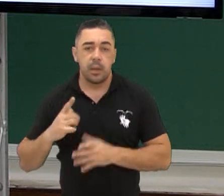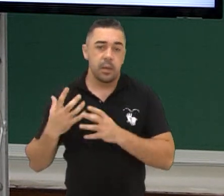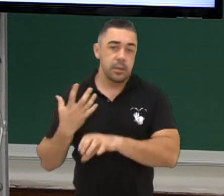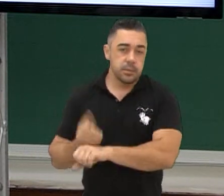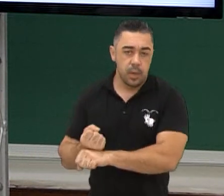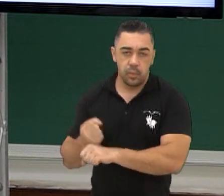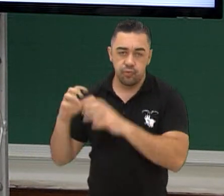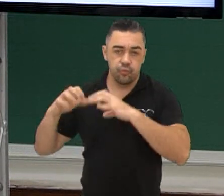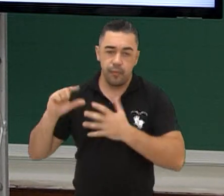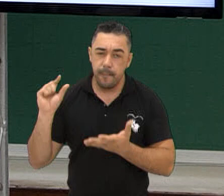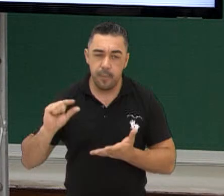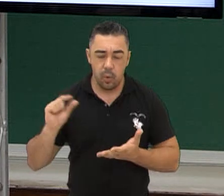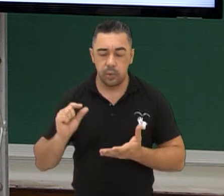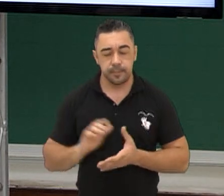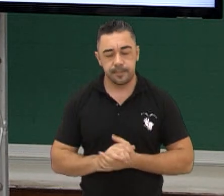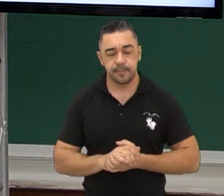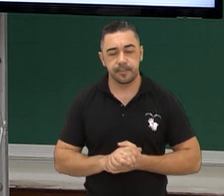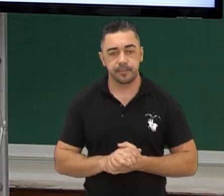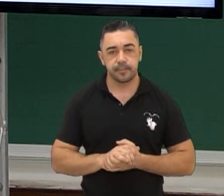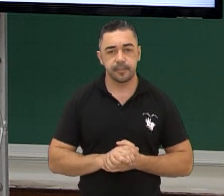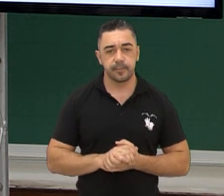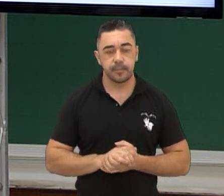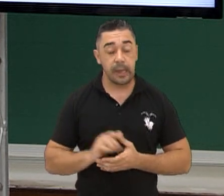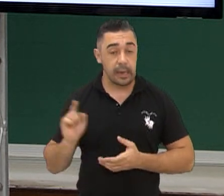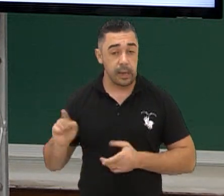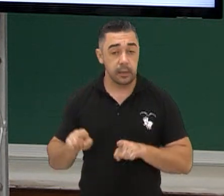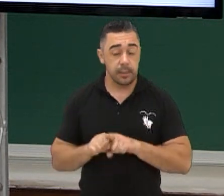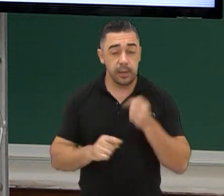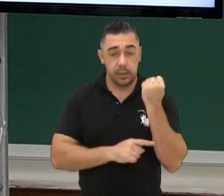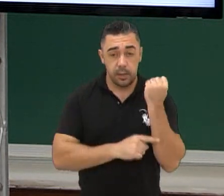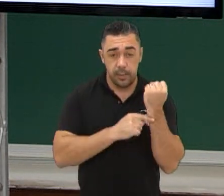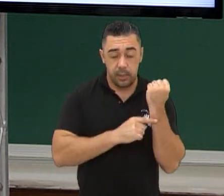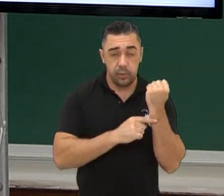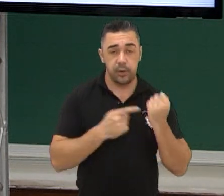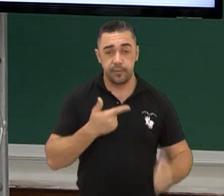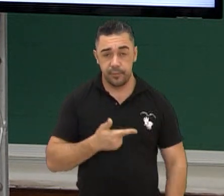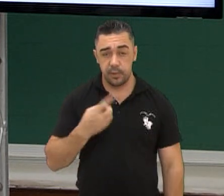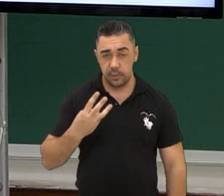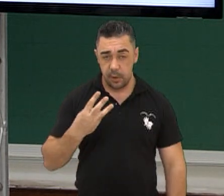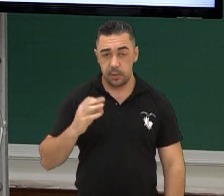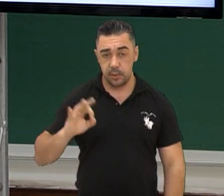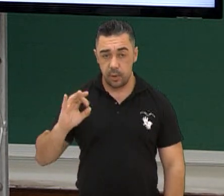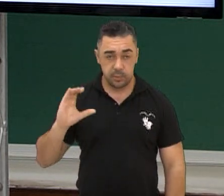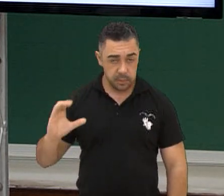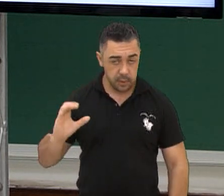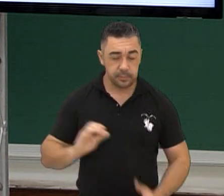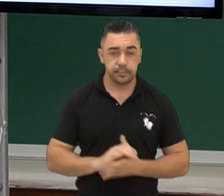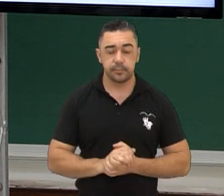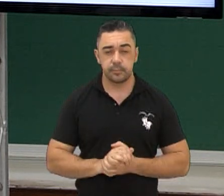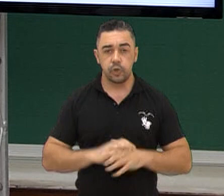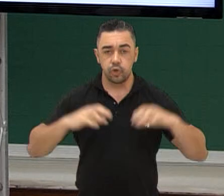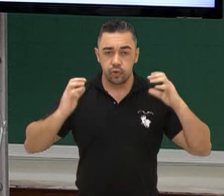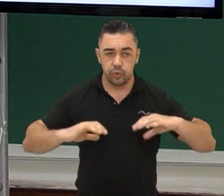cheia, tá? Que é mais chuvosa, vamos dizer assim. Temperatura, 23 graus Celsius e pluviosidade de 1.300